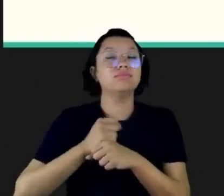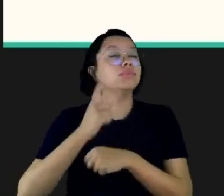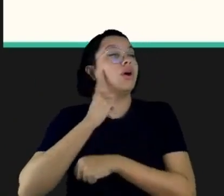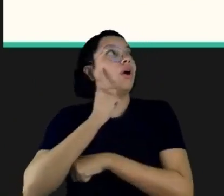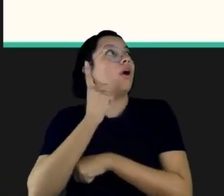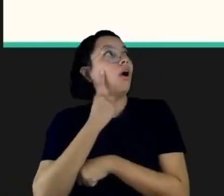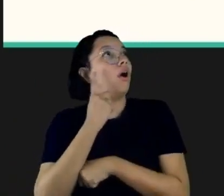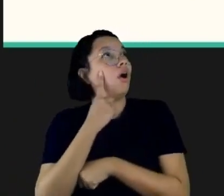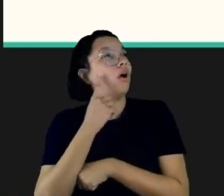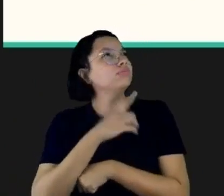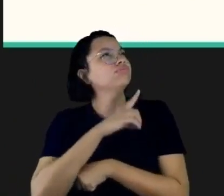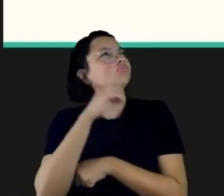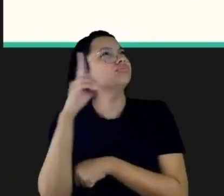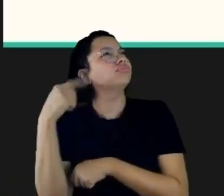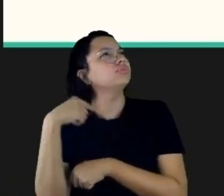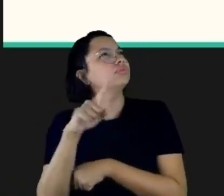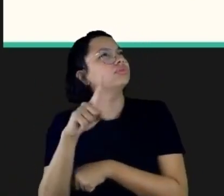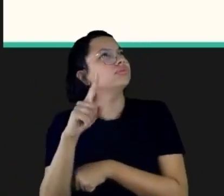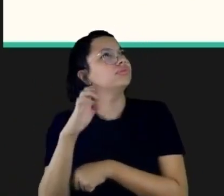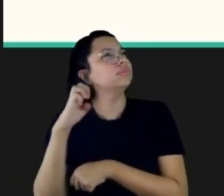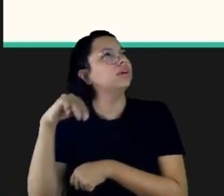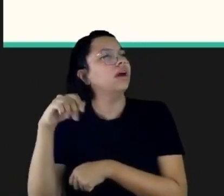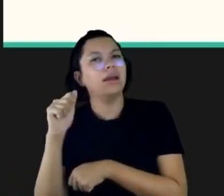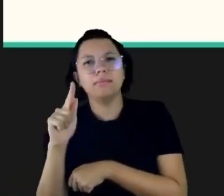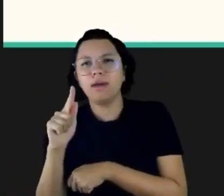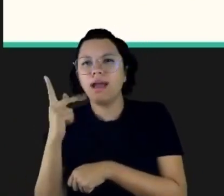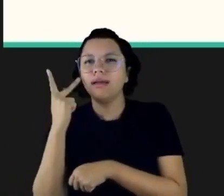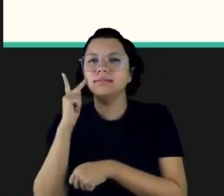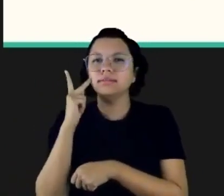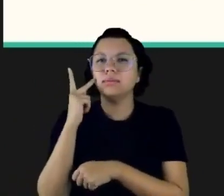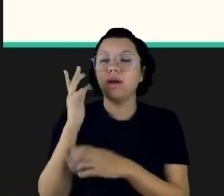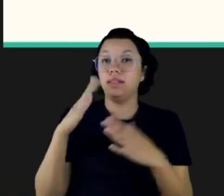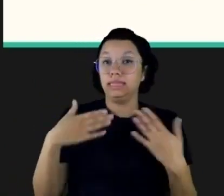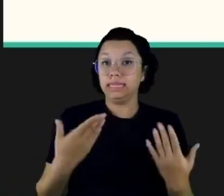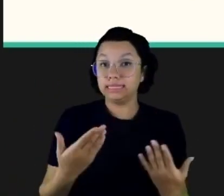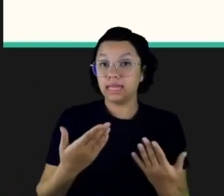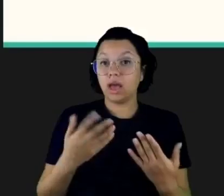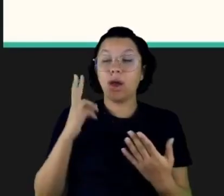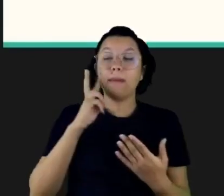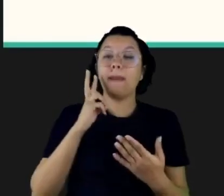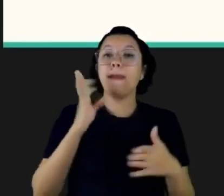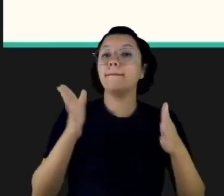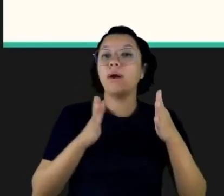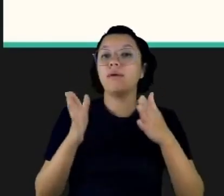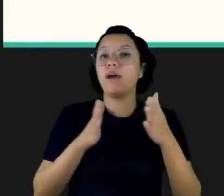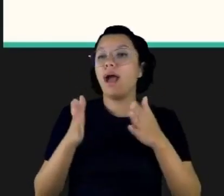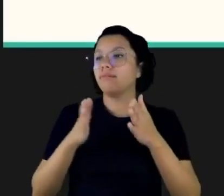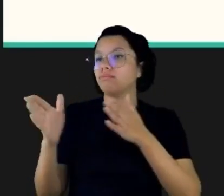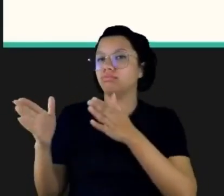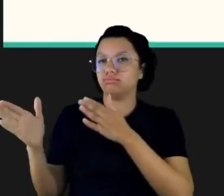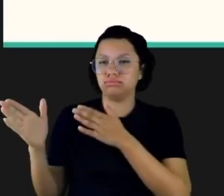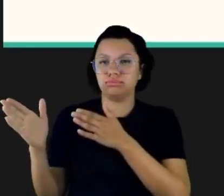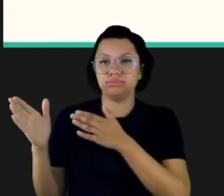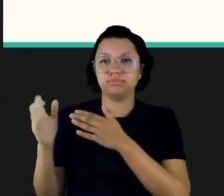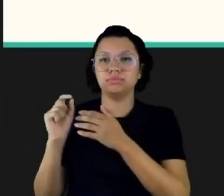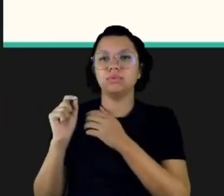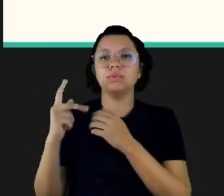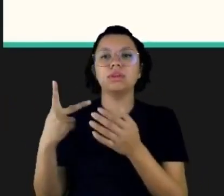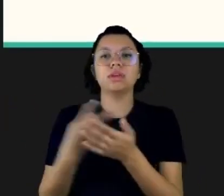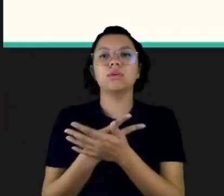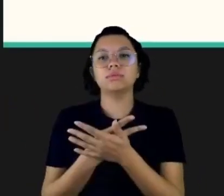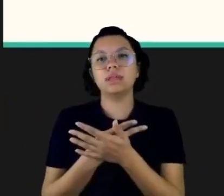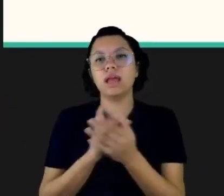Aquele fato está registrado. Então, a memória passa por tudo isso. O que que acontece quando a